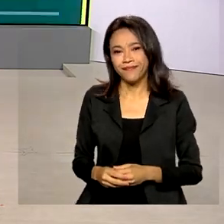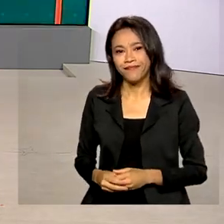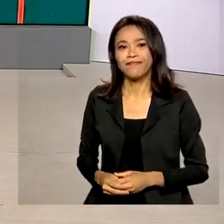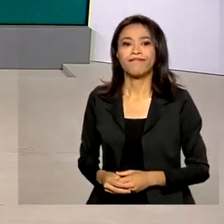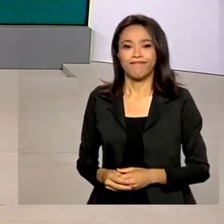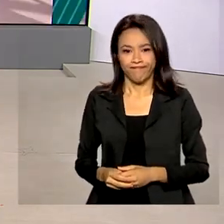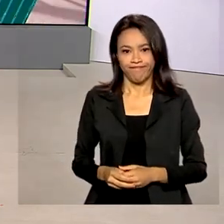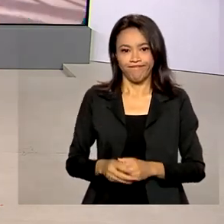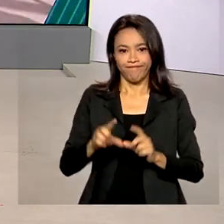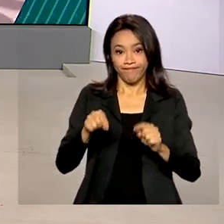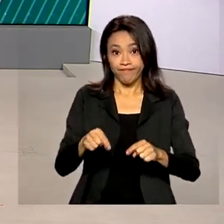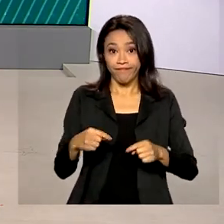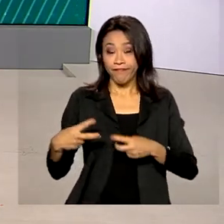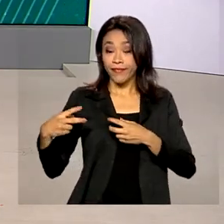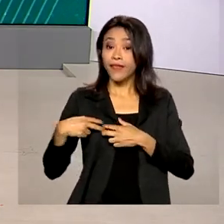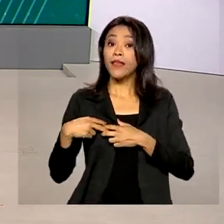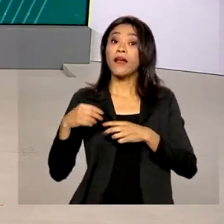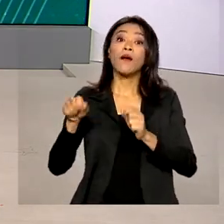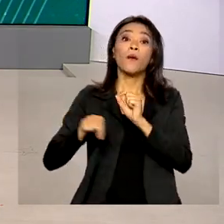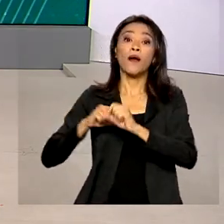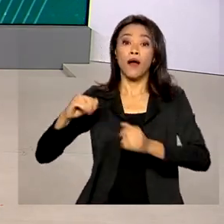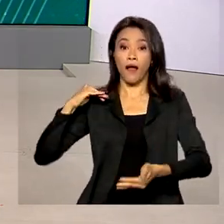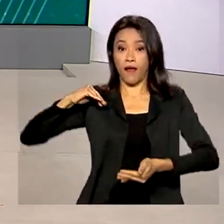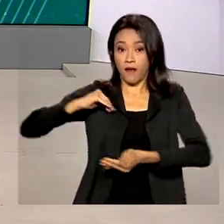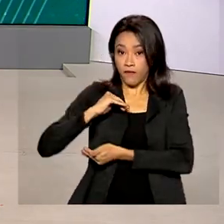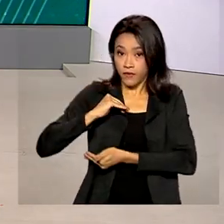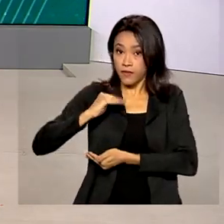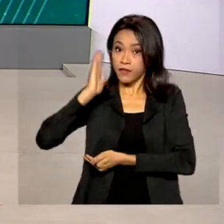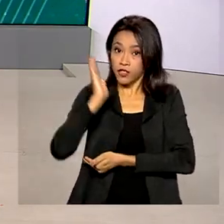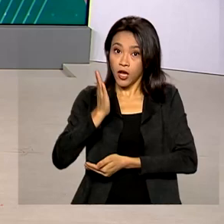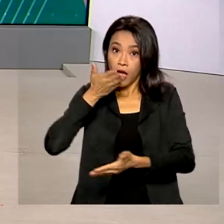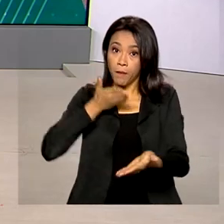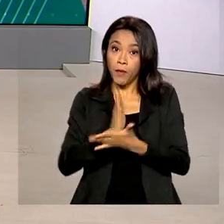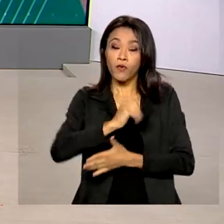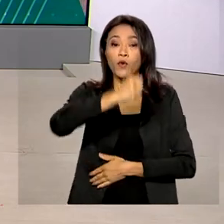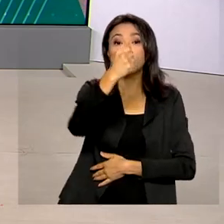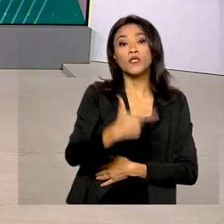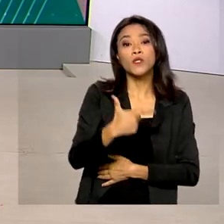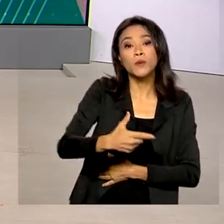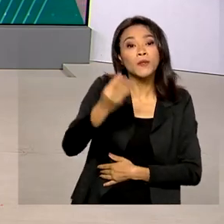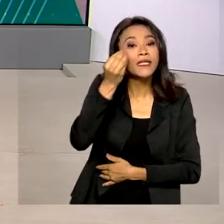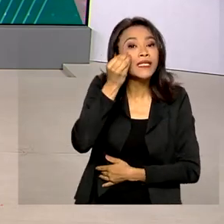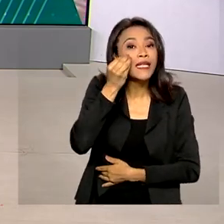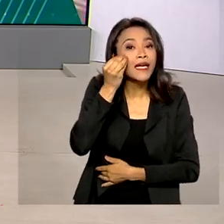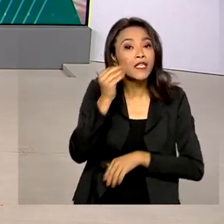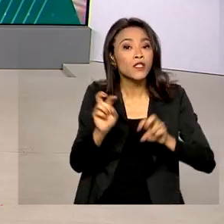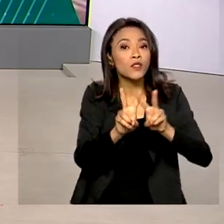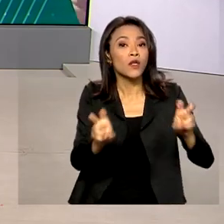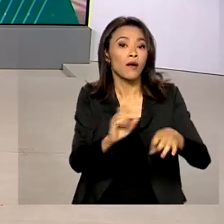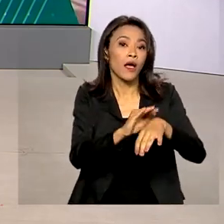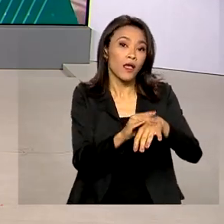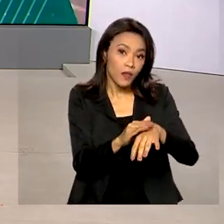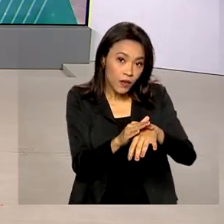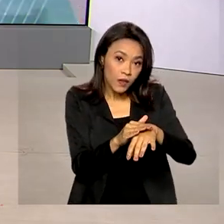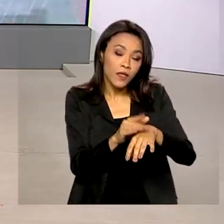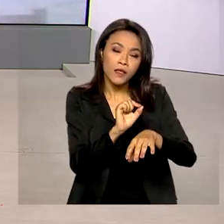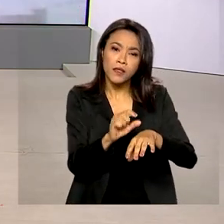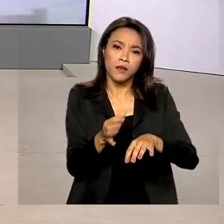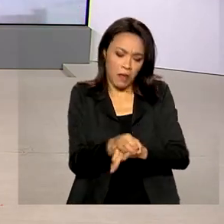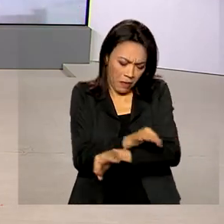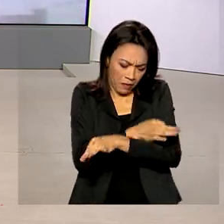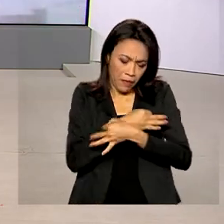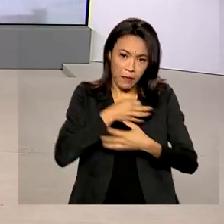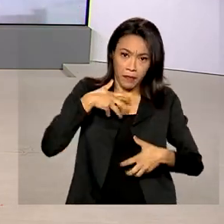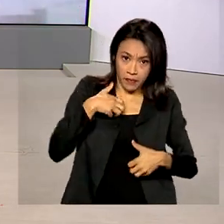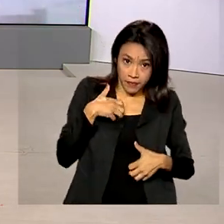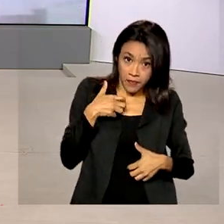a Agência Nacional de Vigilância Sanitária aprovou o segundo teste para diagnóstico da mão k-pops no Brasil vamos conversar ao vivo com